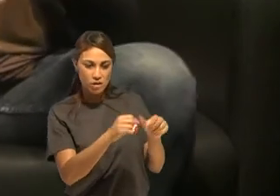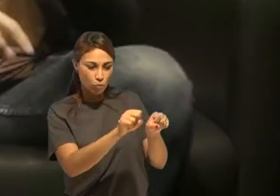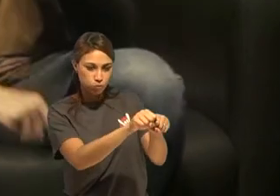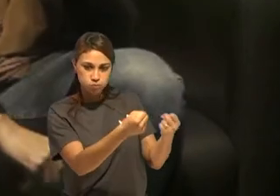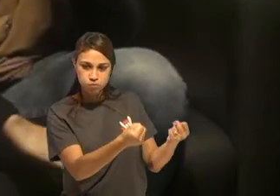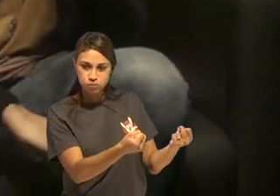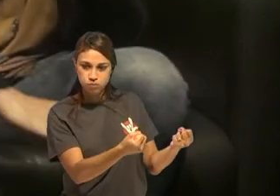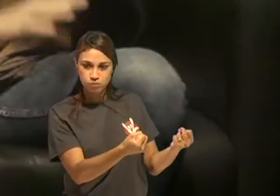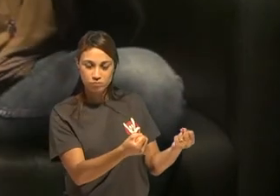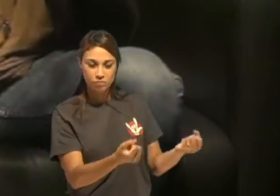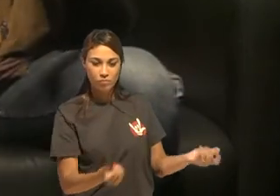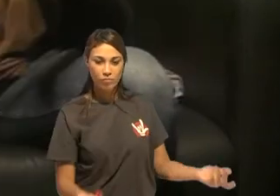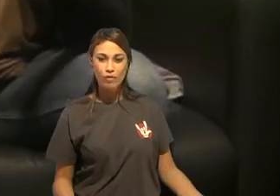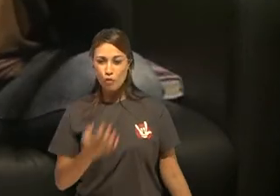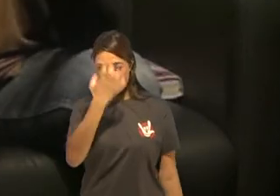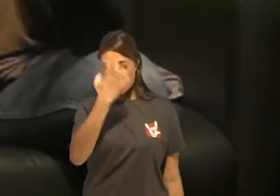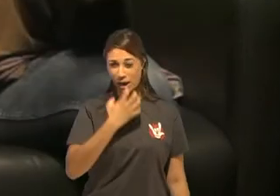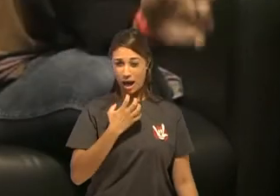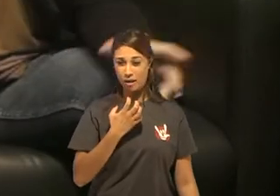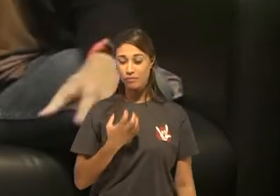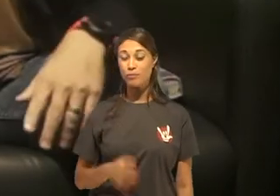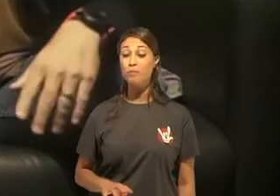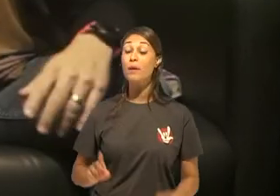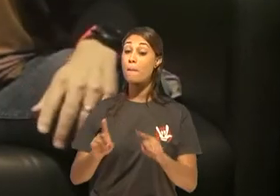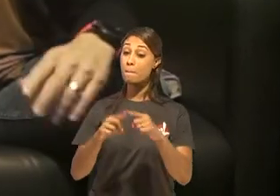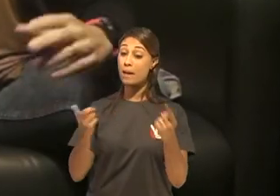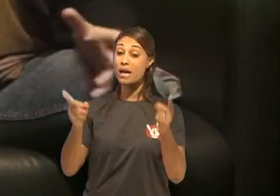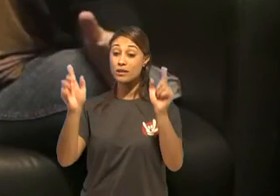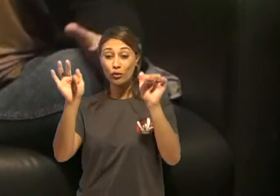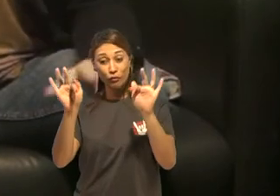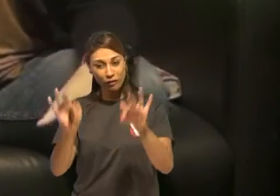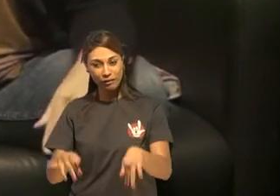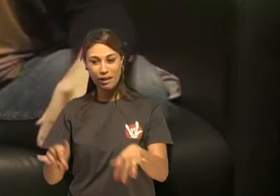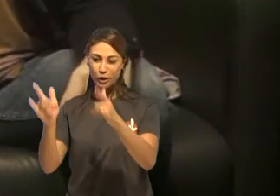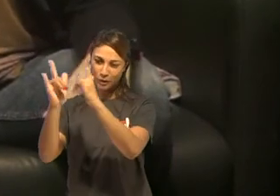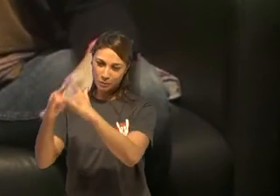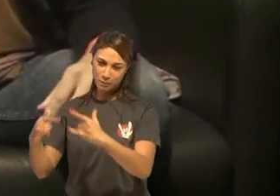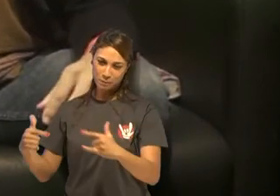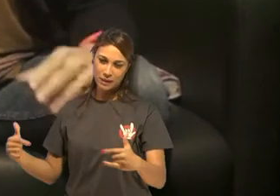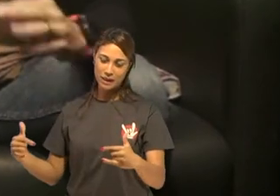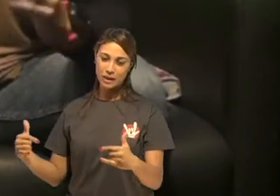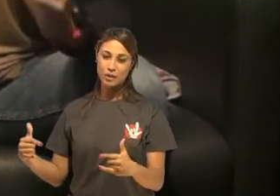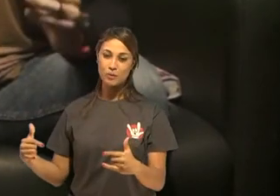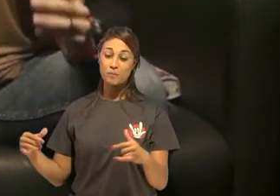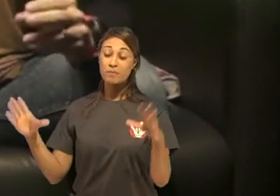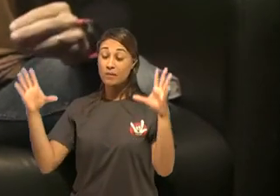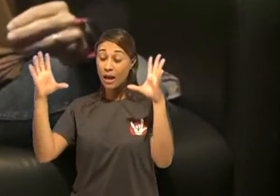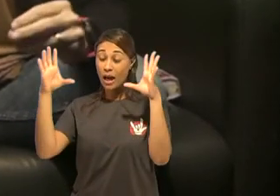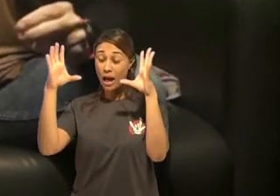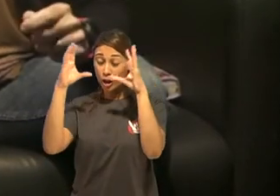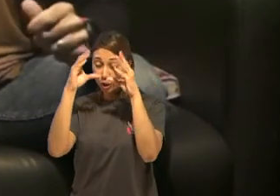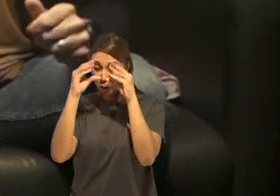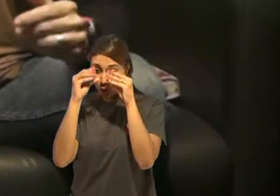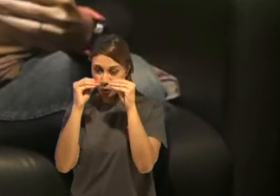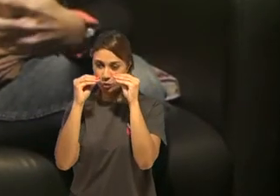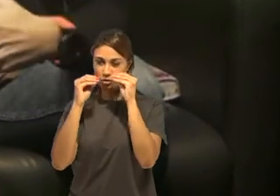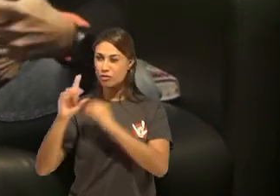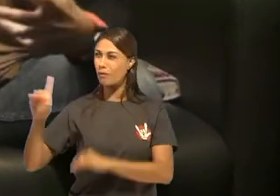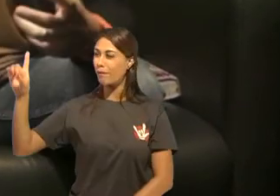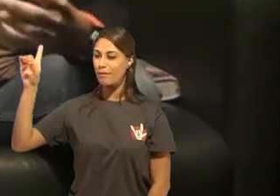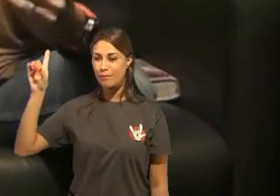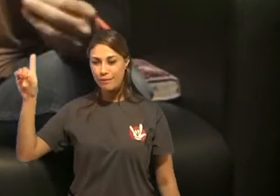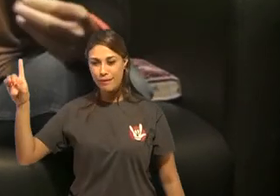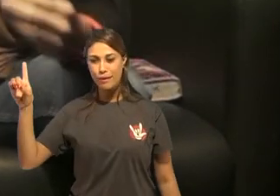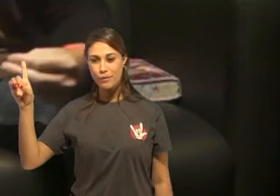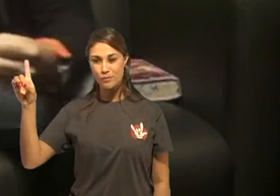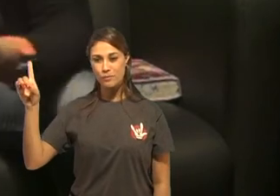acampamento. Mas aquele acampamento, no final das contas, na última noite, Deus pegou nós de jeito. Nós fizemos uma